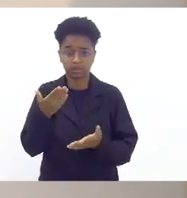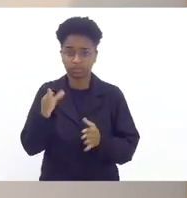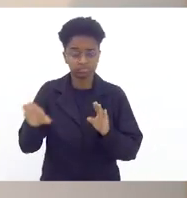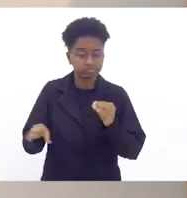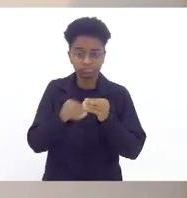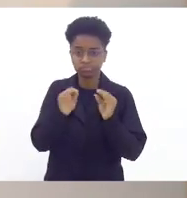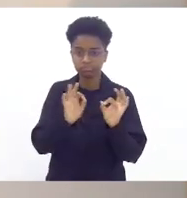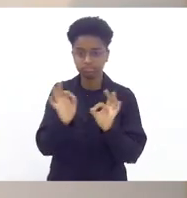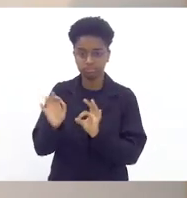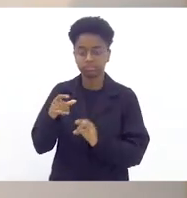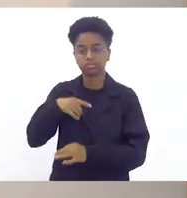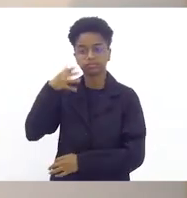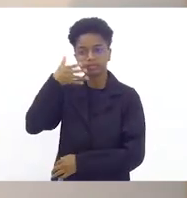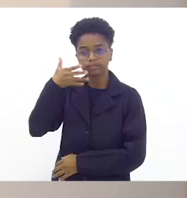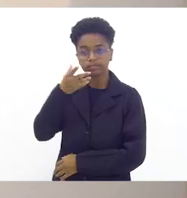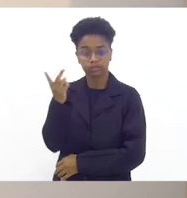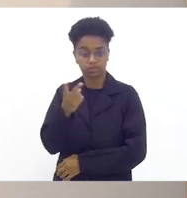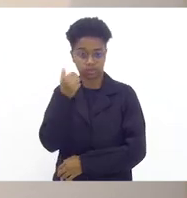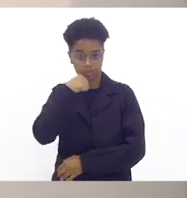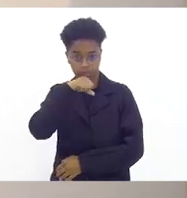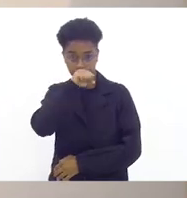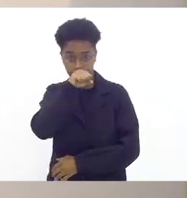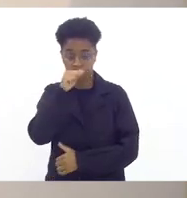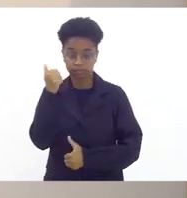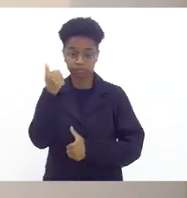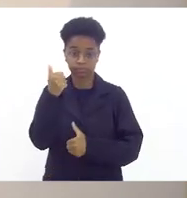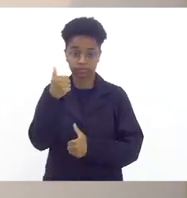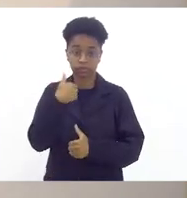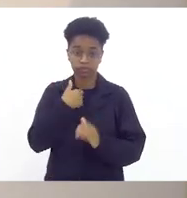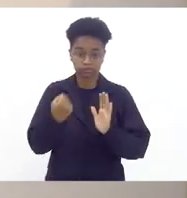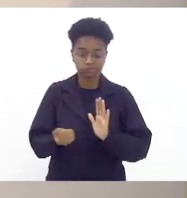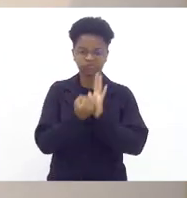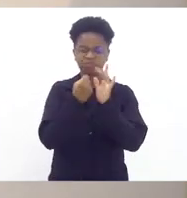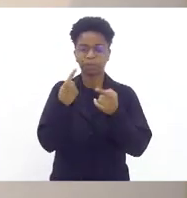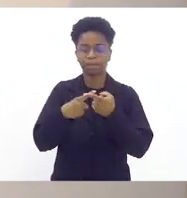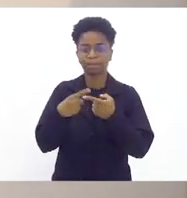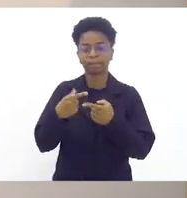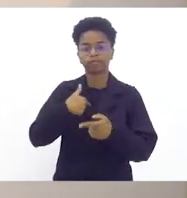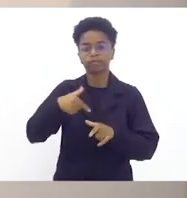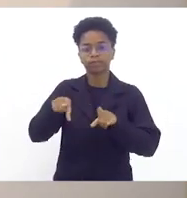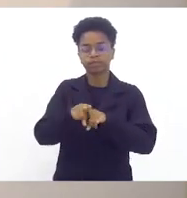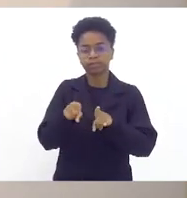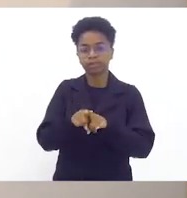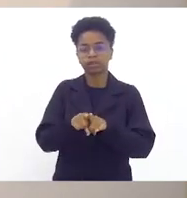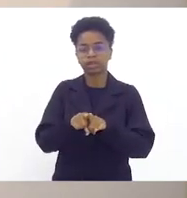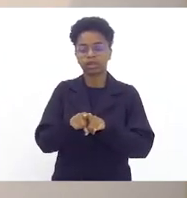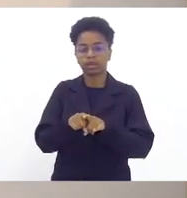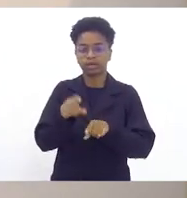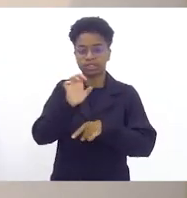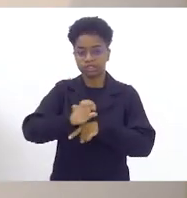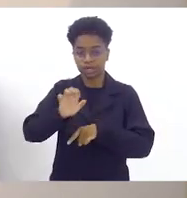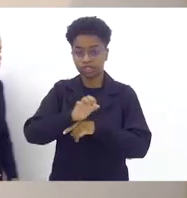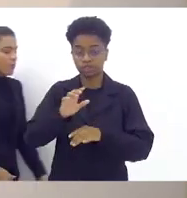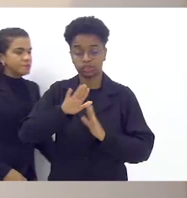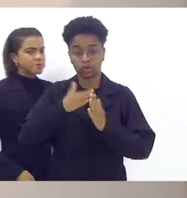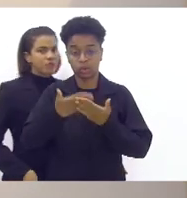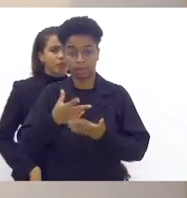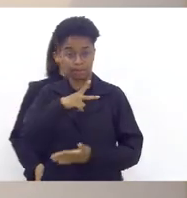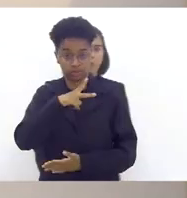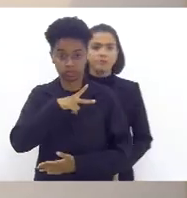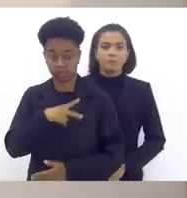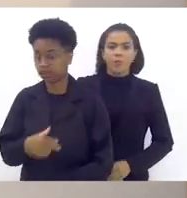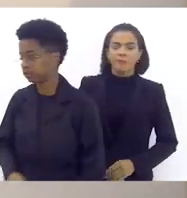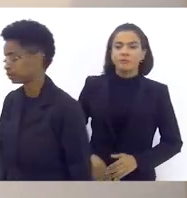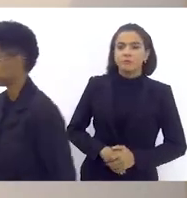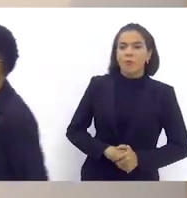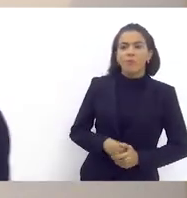o depoimento das duas mães que me marcaram muito, porque também fiz estágios em escolas privadas na zona sul do Rio de Janeiro, que eu não tinha nem noção de